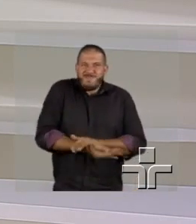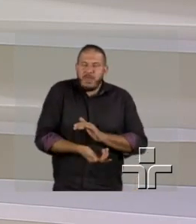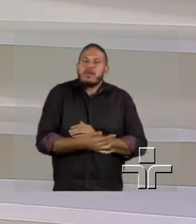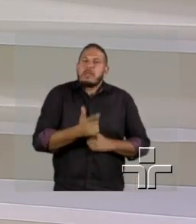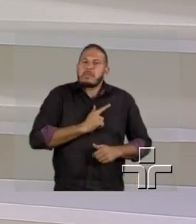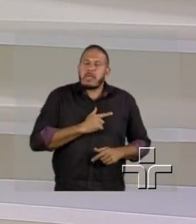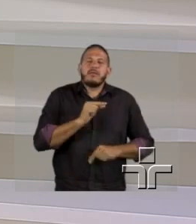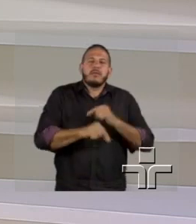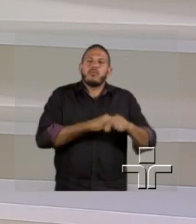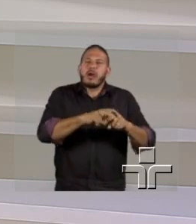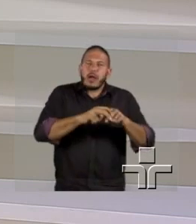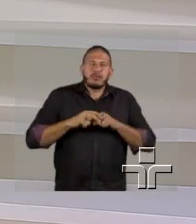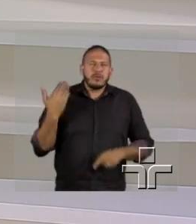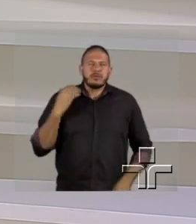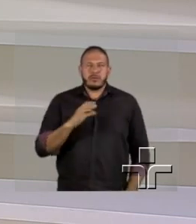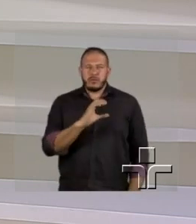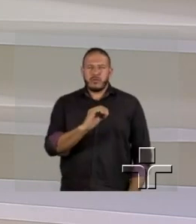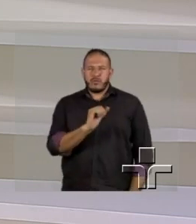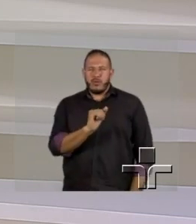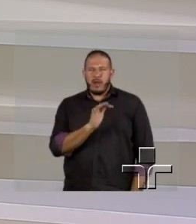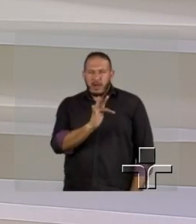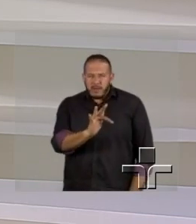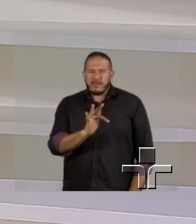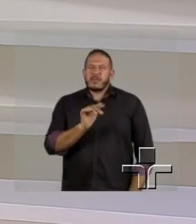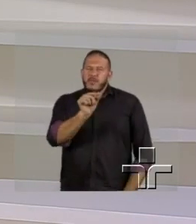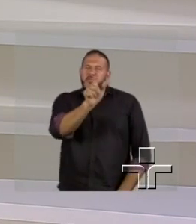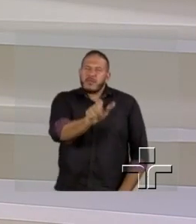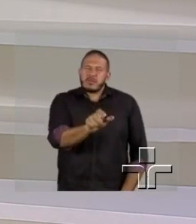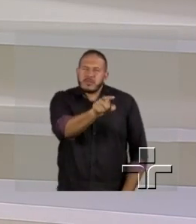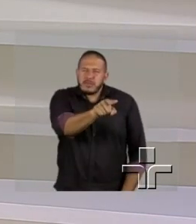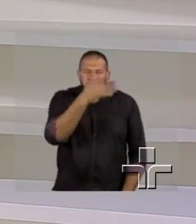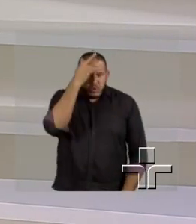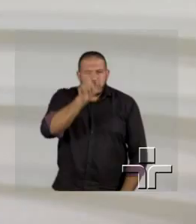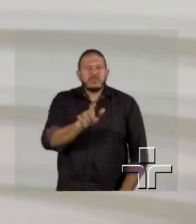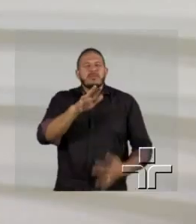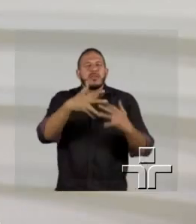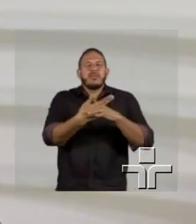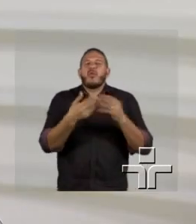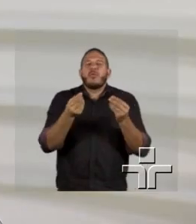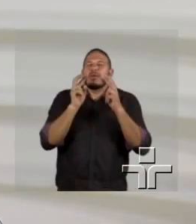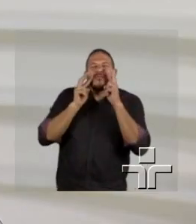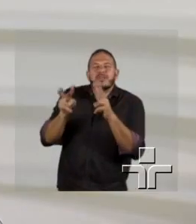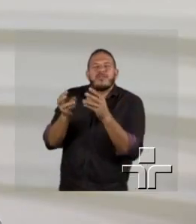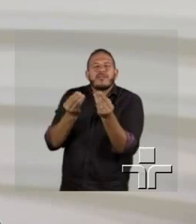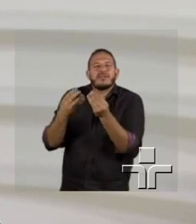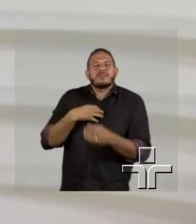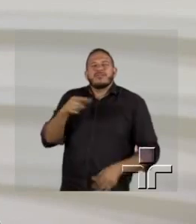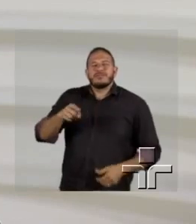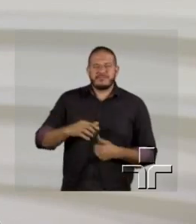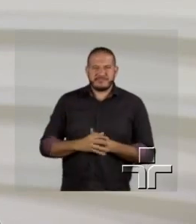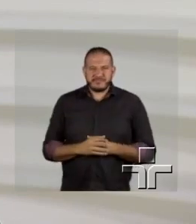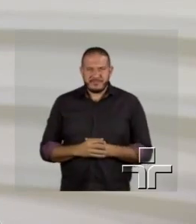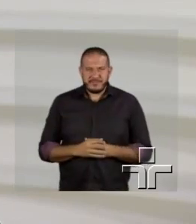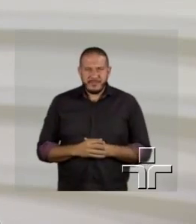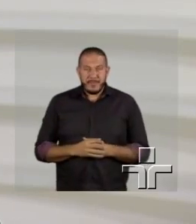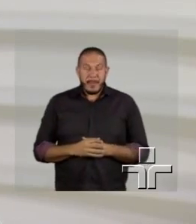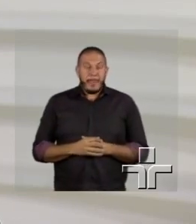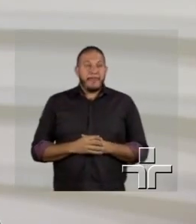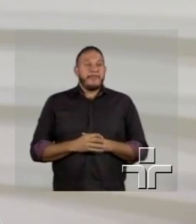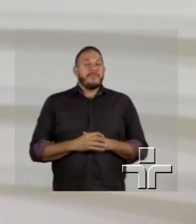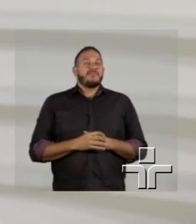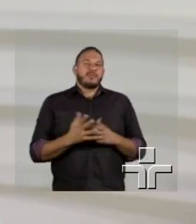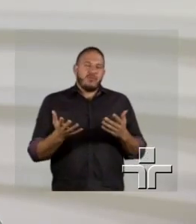dizer para as pessoas, ensinar para as crianças, respeitar o professor, respeitar o pai e a mãe, ajudar o